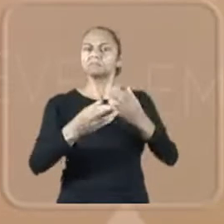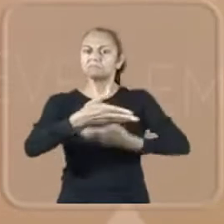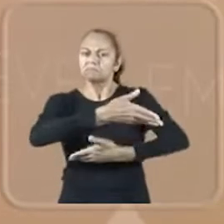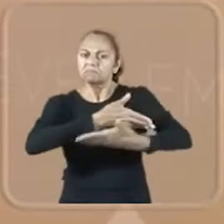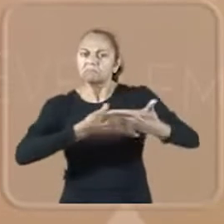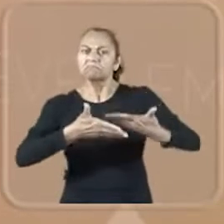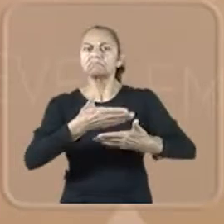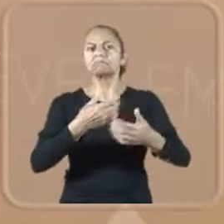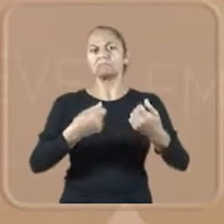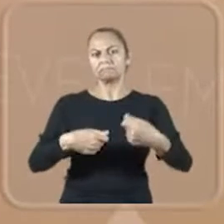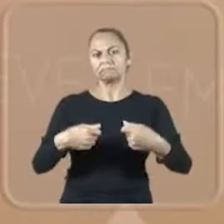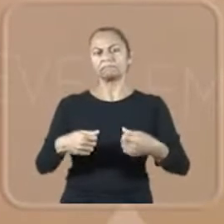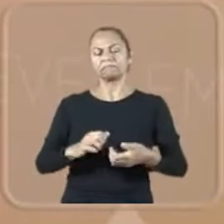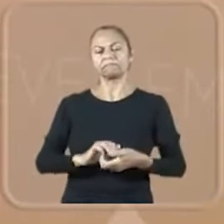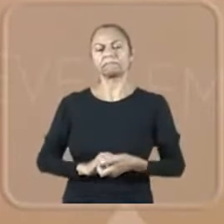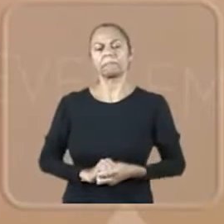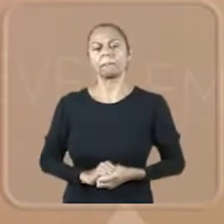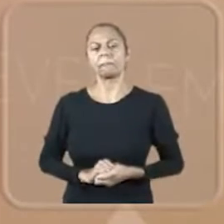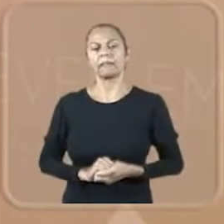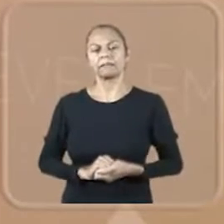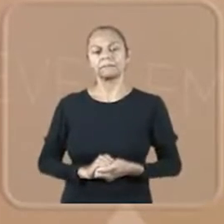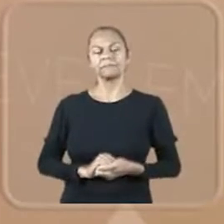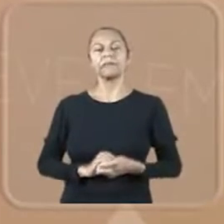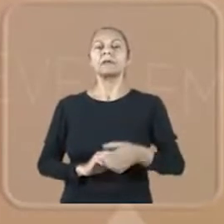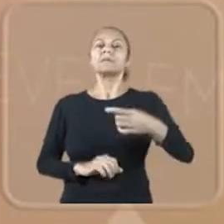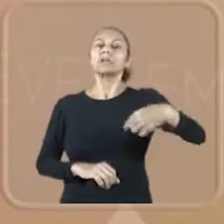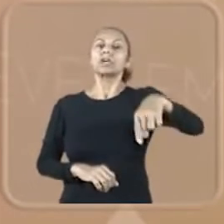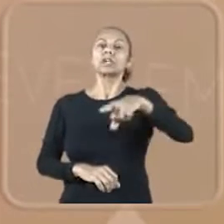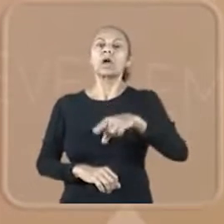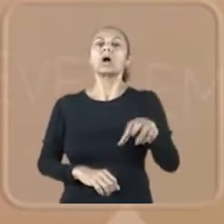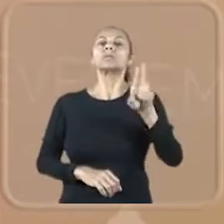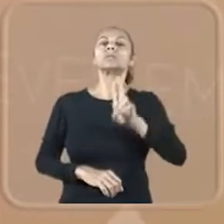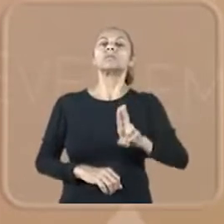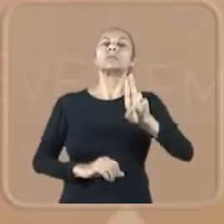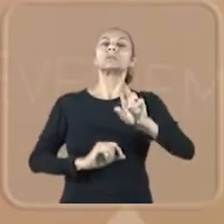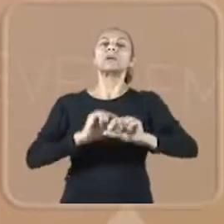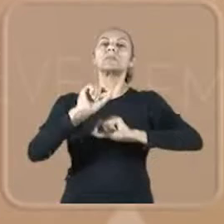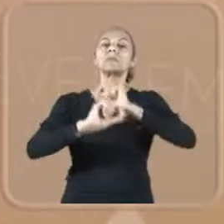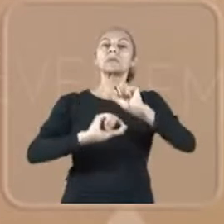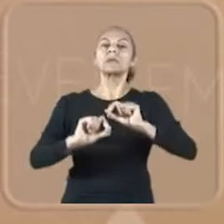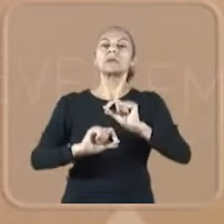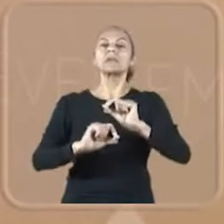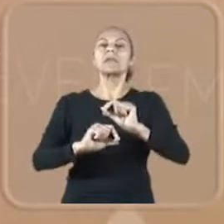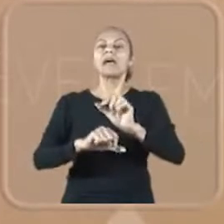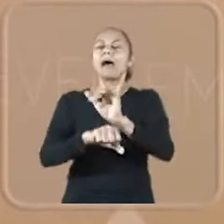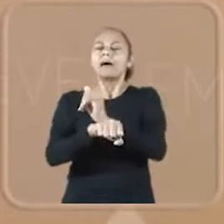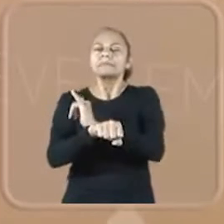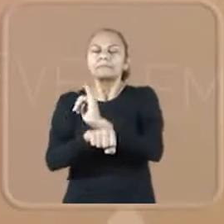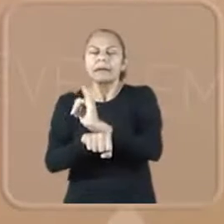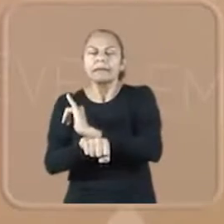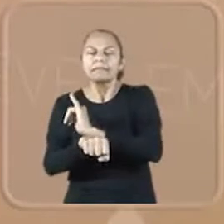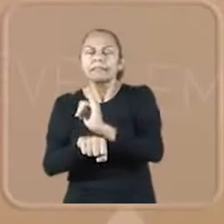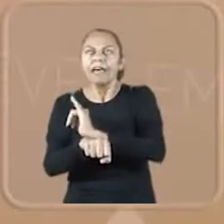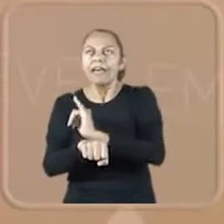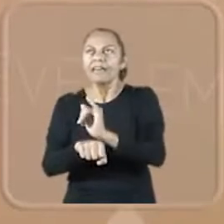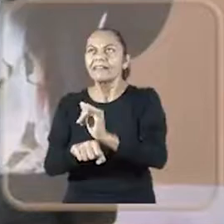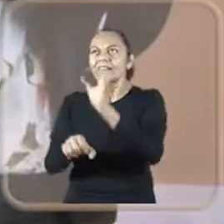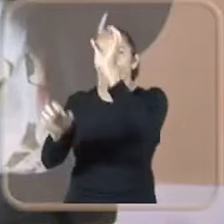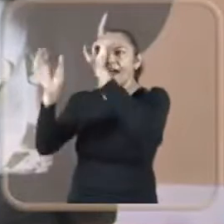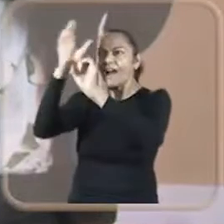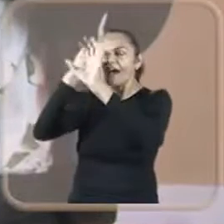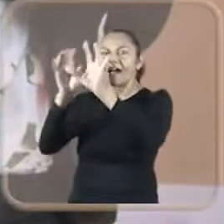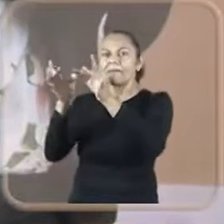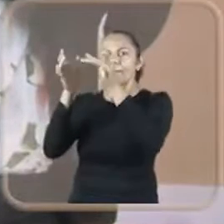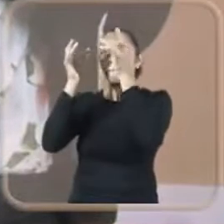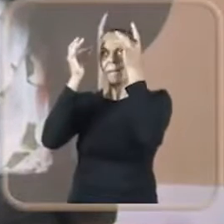ou acrescentar horas para fazer isso. A gente utiliza as técnicas que a gente aprendeu para fazer o que a gente faz diariamente,